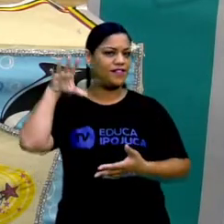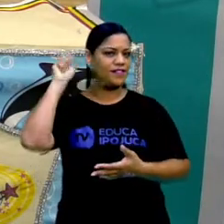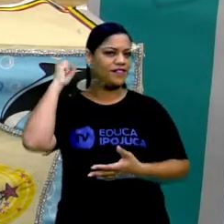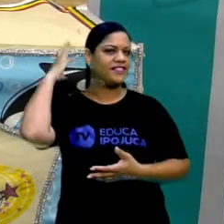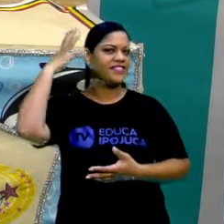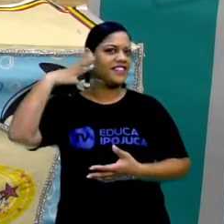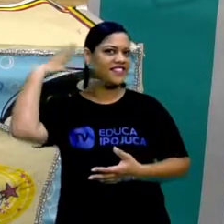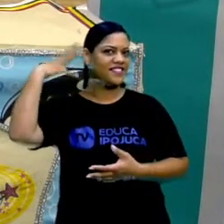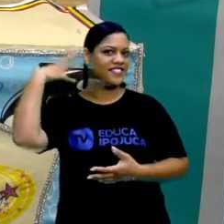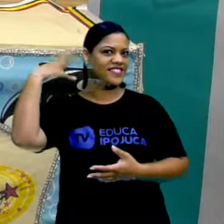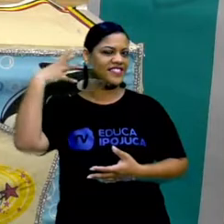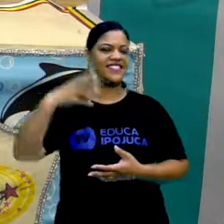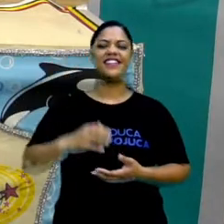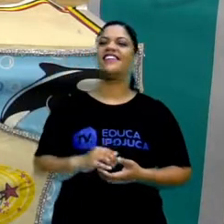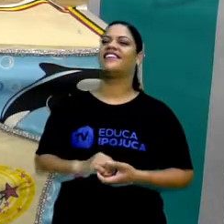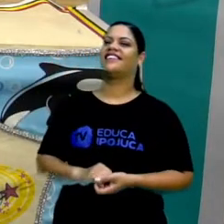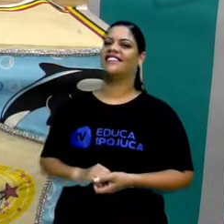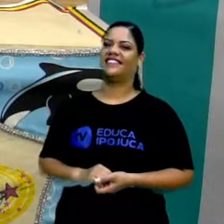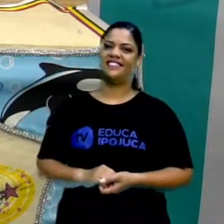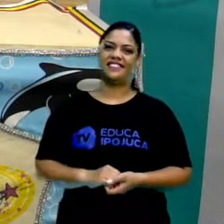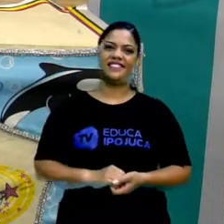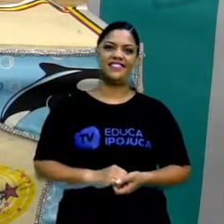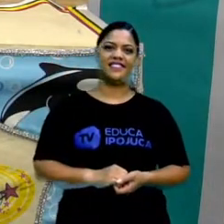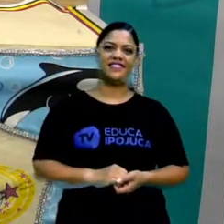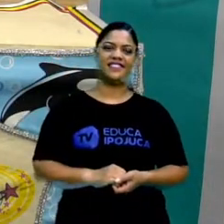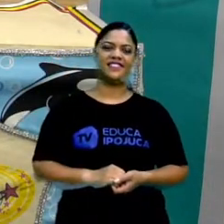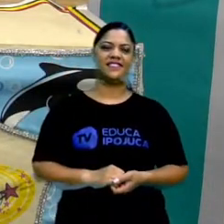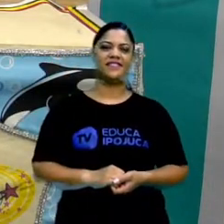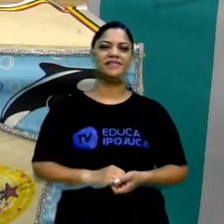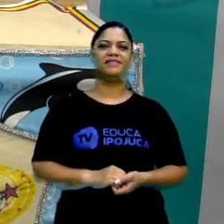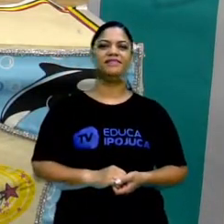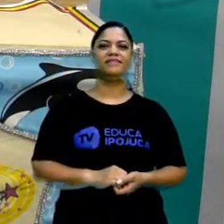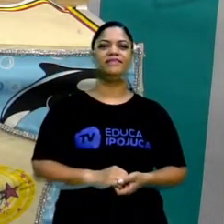aquela... Música! Isso mesmo! Vamos lá!